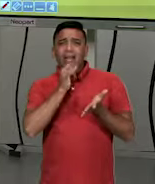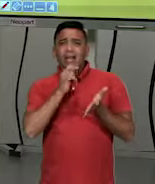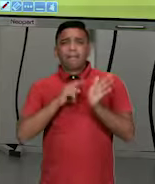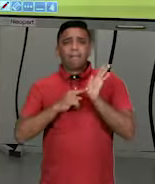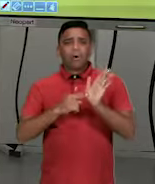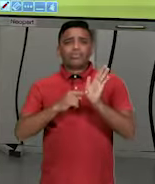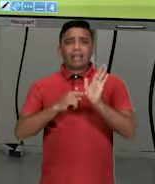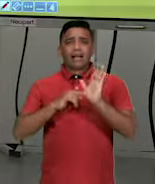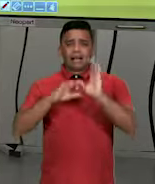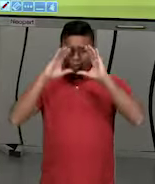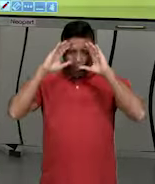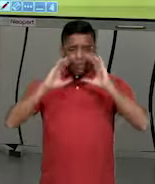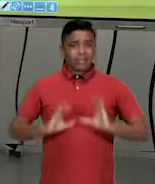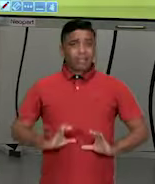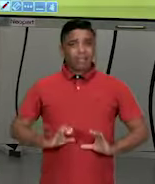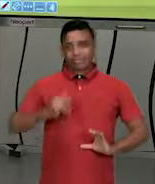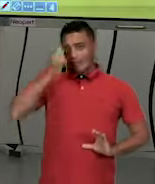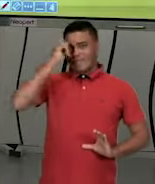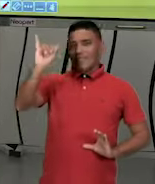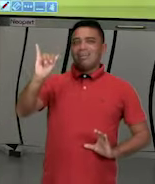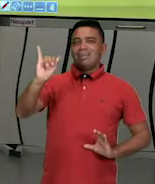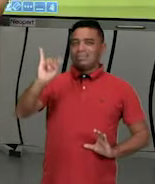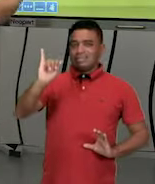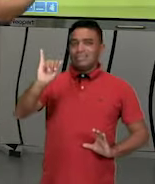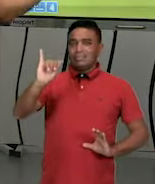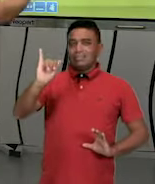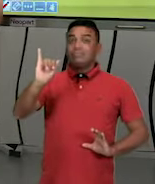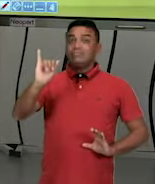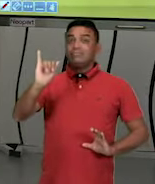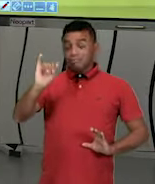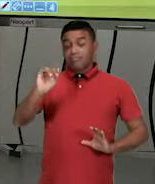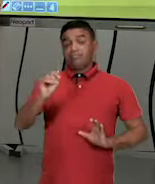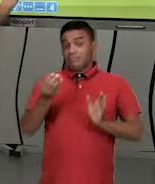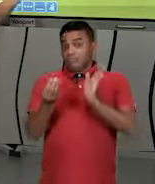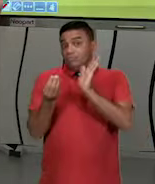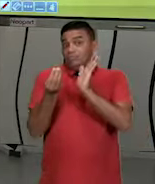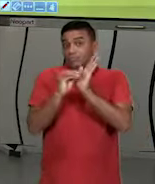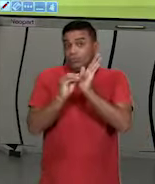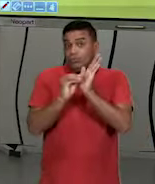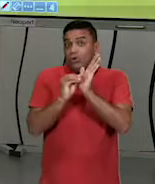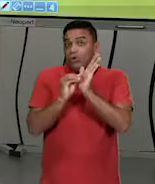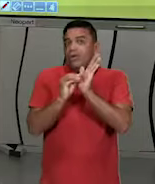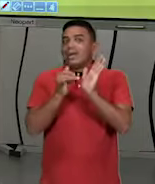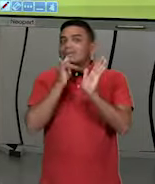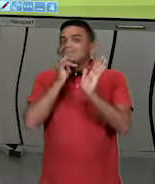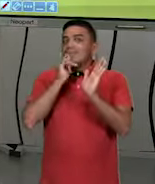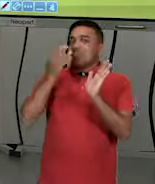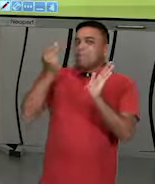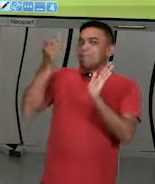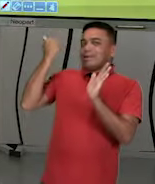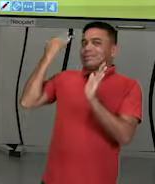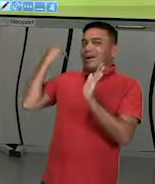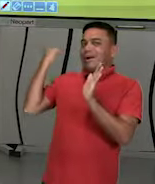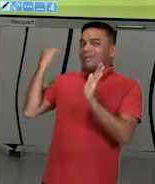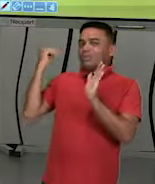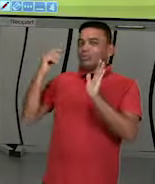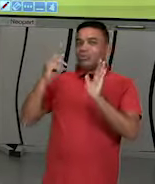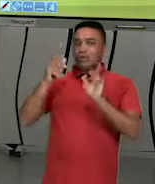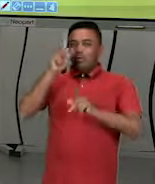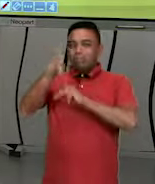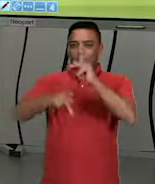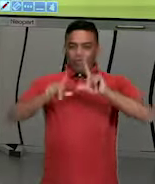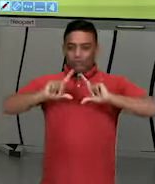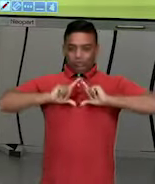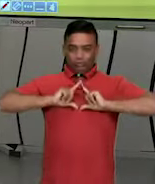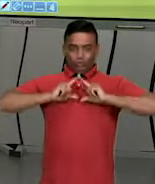que devem ser evitados e cita aqui, olha, o massacre dos judeus pelos